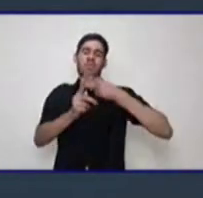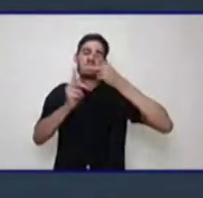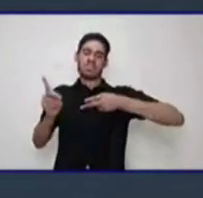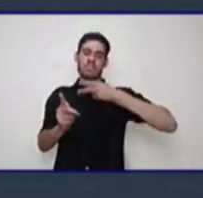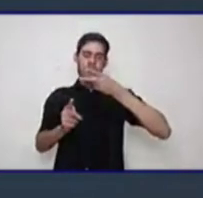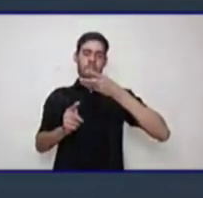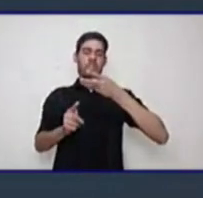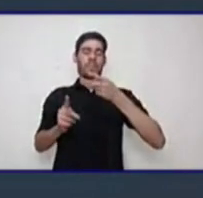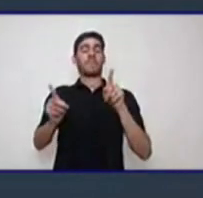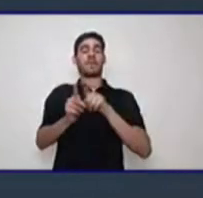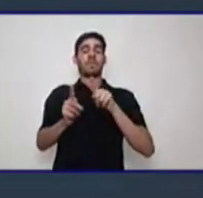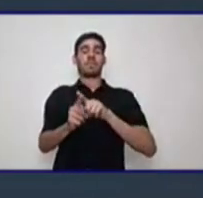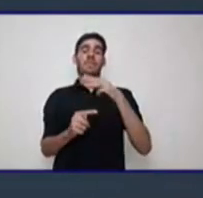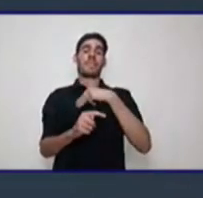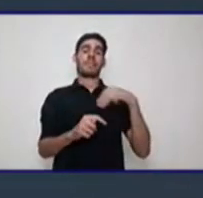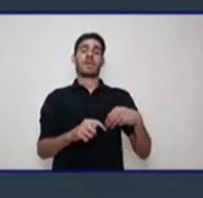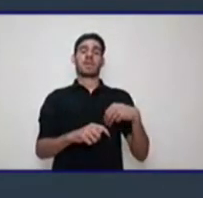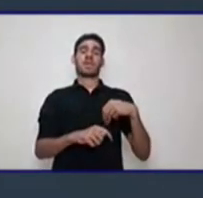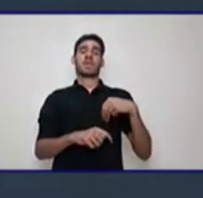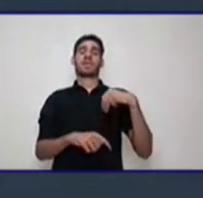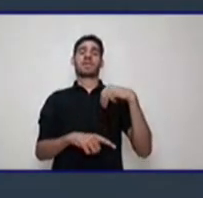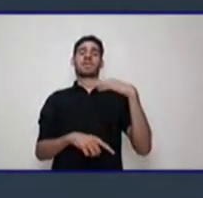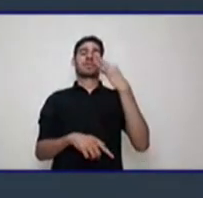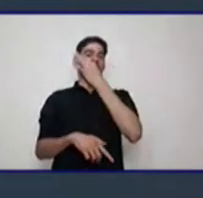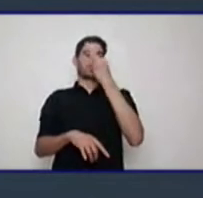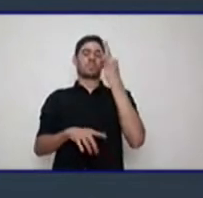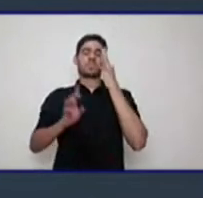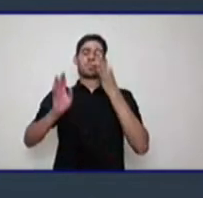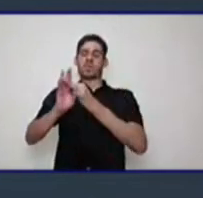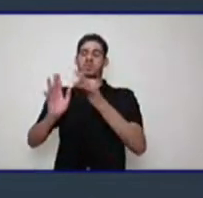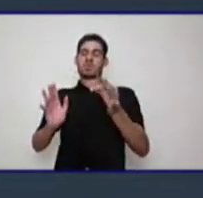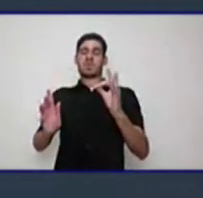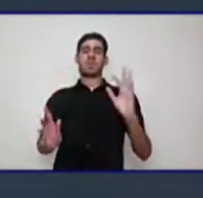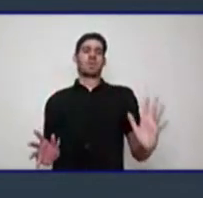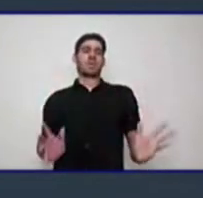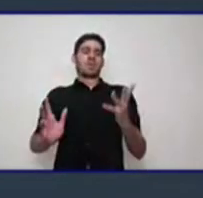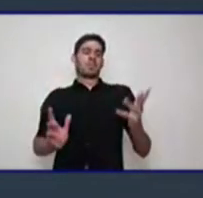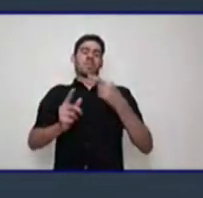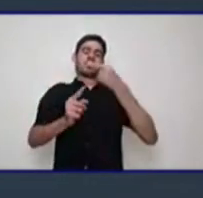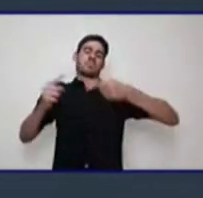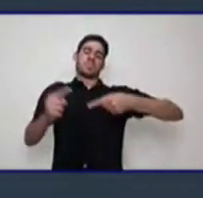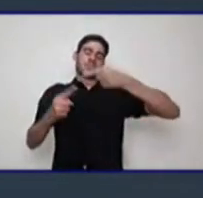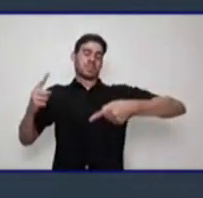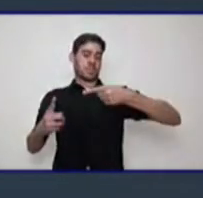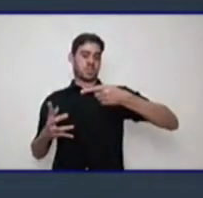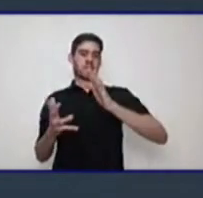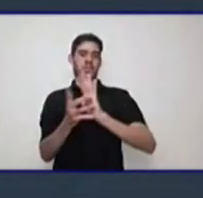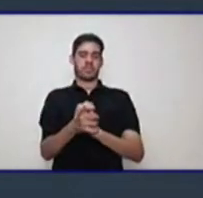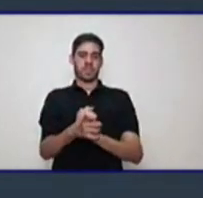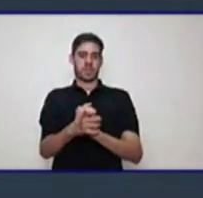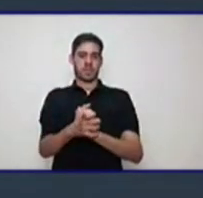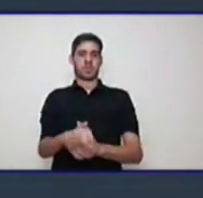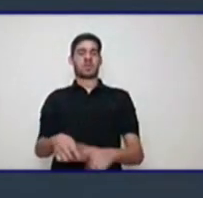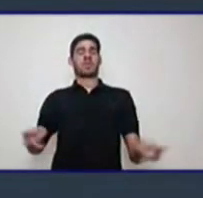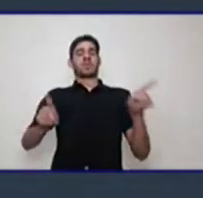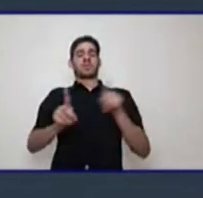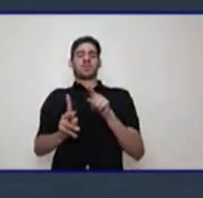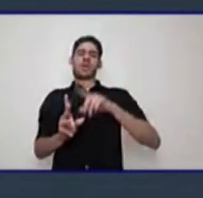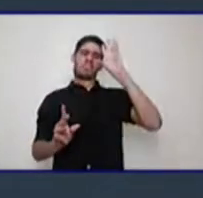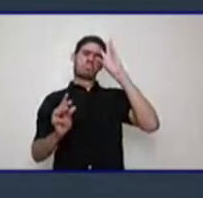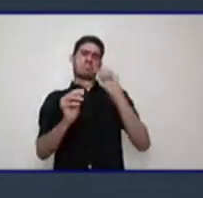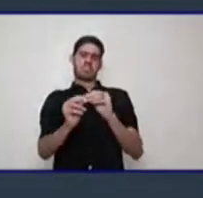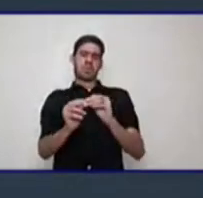e também ao ministro Tarcísio pelo destaque, proporcionando esse debate. Também vou ser bastante breve,